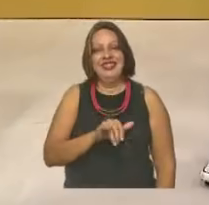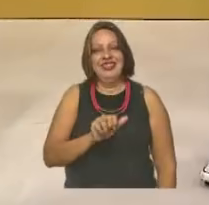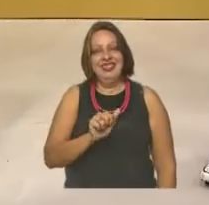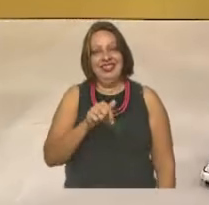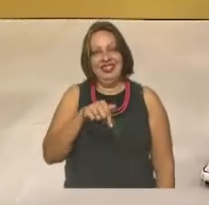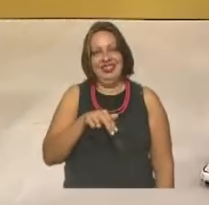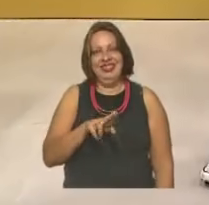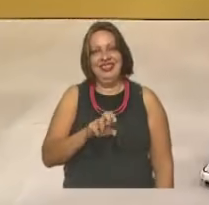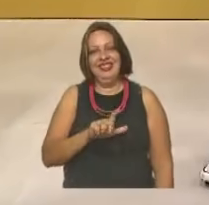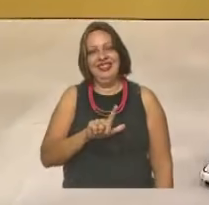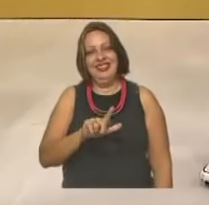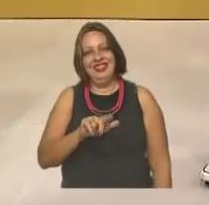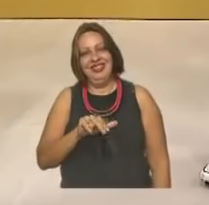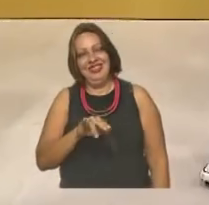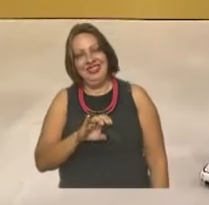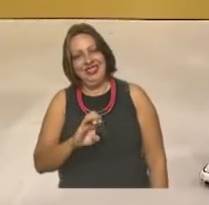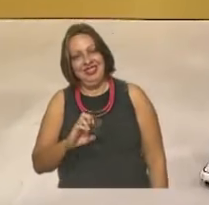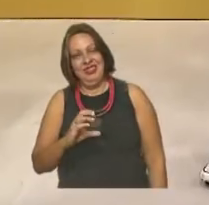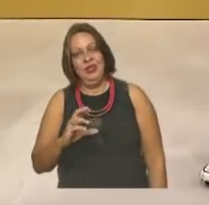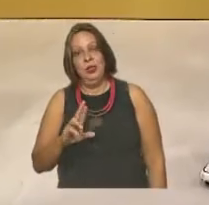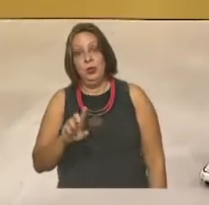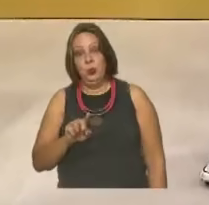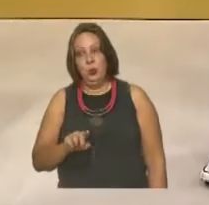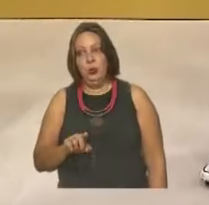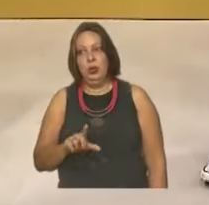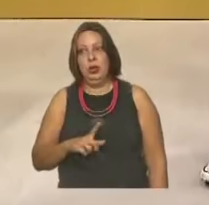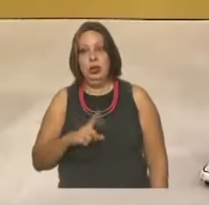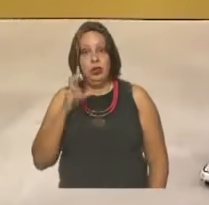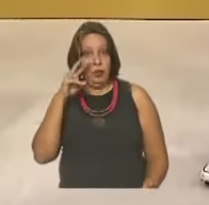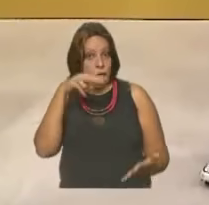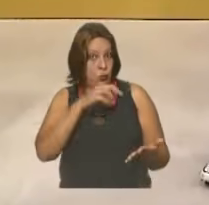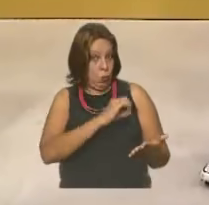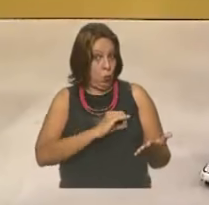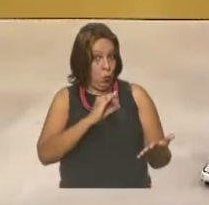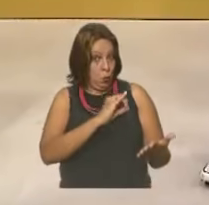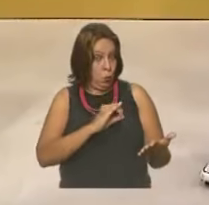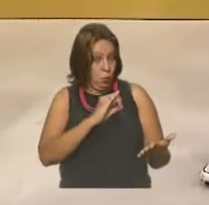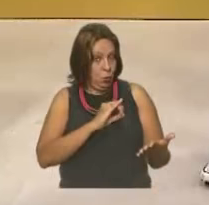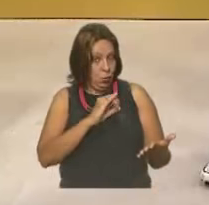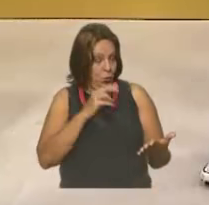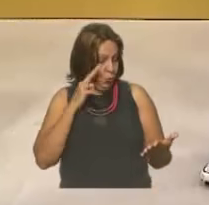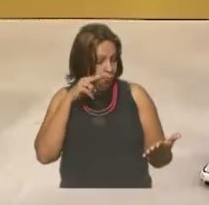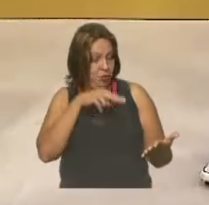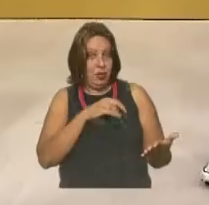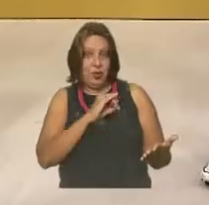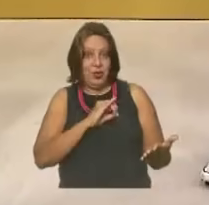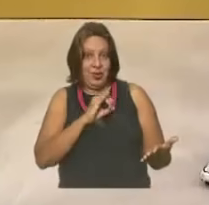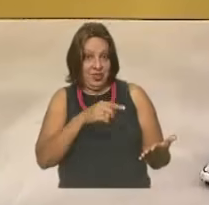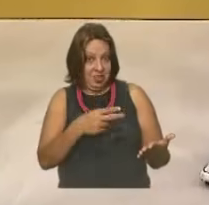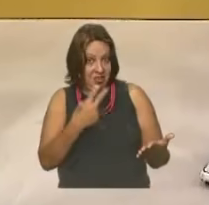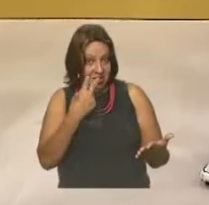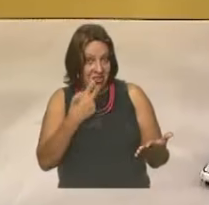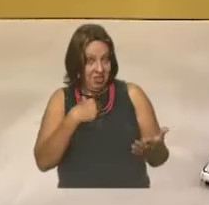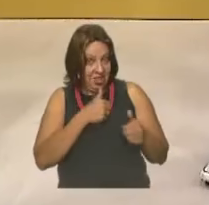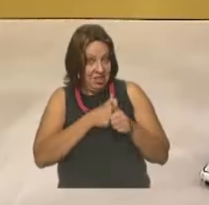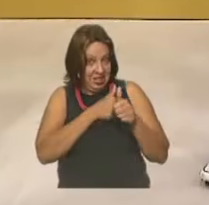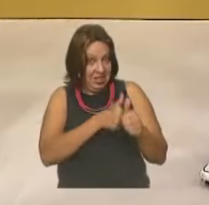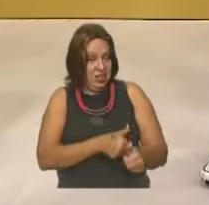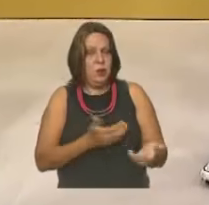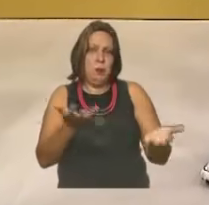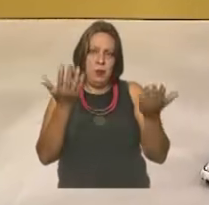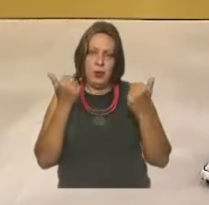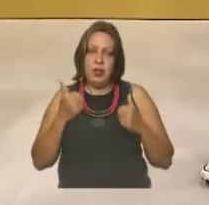Me acompanha, já estou aqui, ó. Vou dar um olho aqui de vez, aquela olhadinha para conferir se vocês já estão me seguindo. Vai